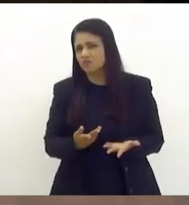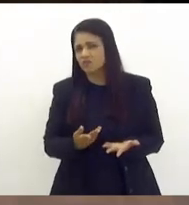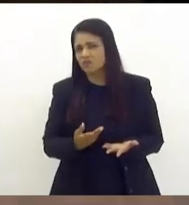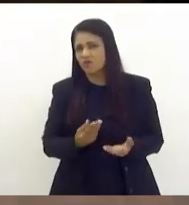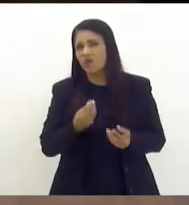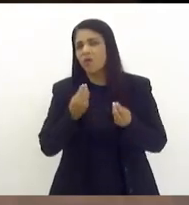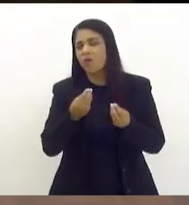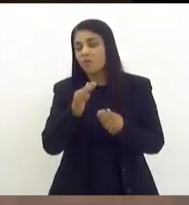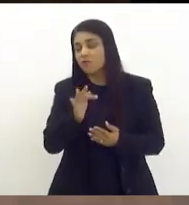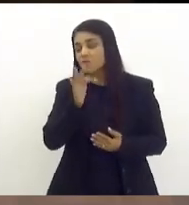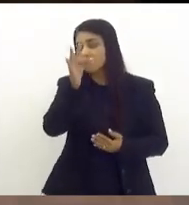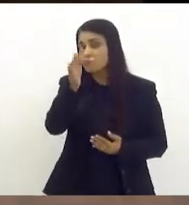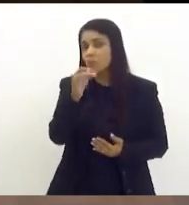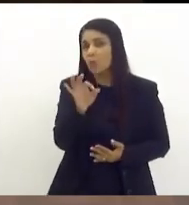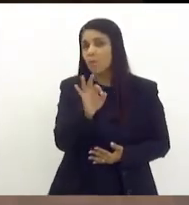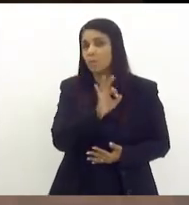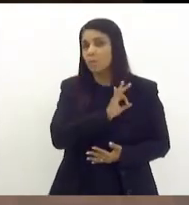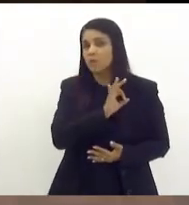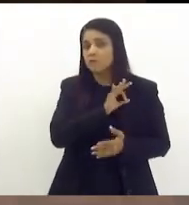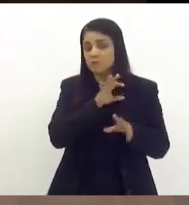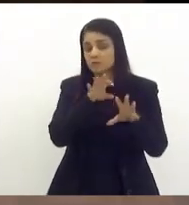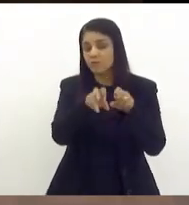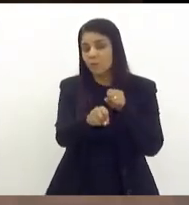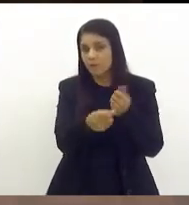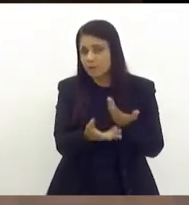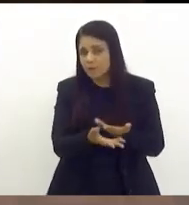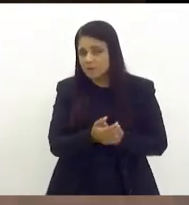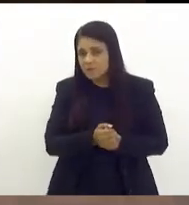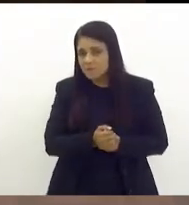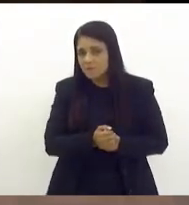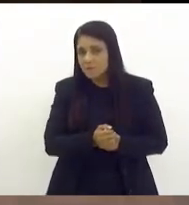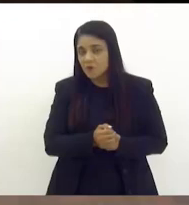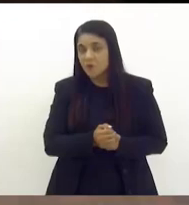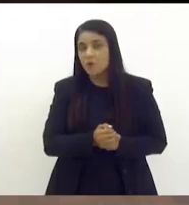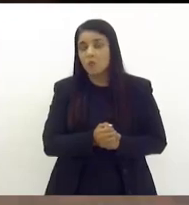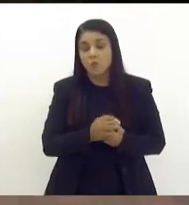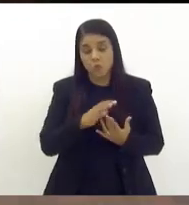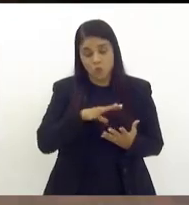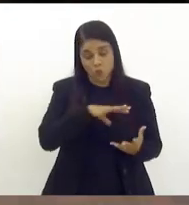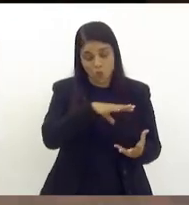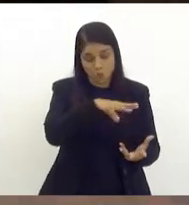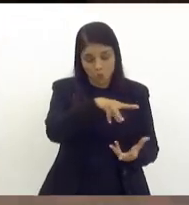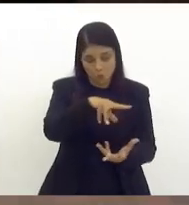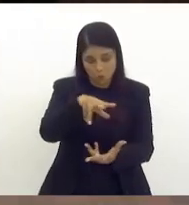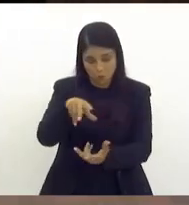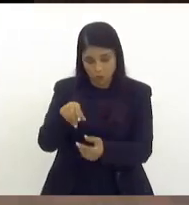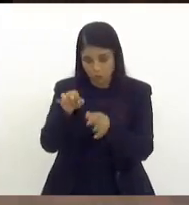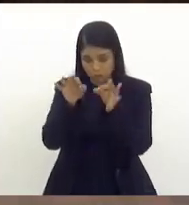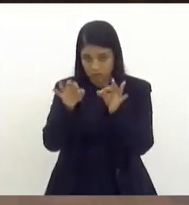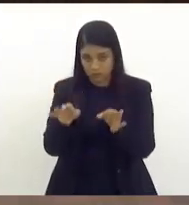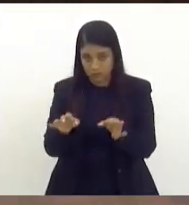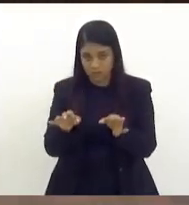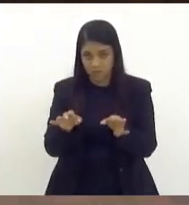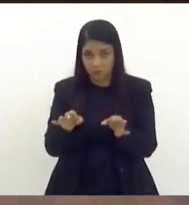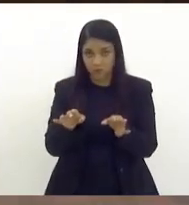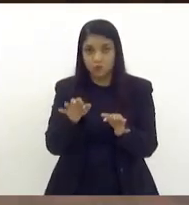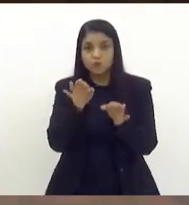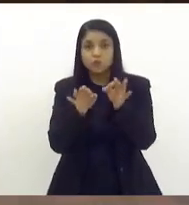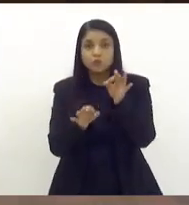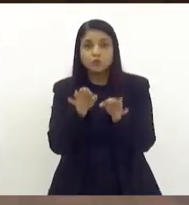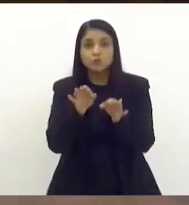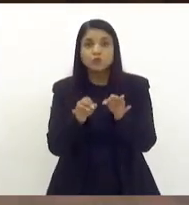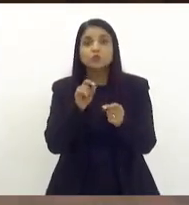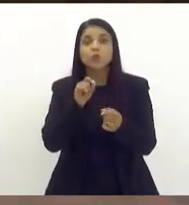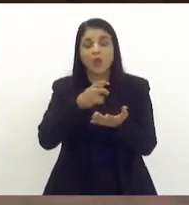policiar nós vamos ter no futuro eu sei que no Mundo Ideal no Mundo Ideal o que seria mais justo era